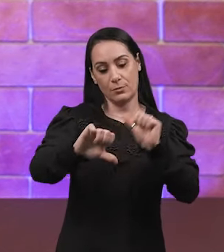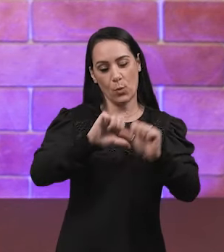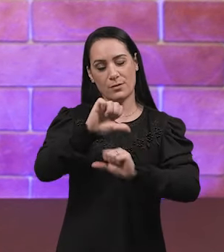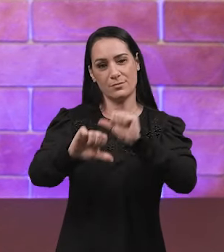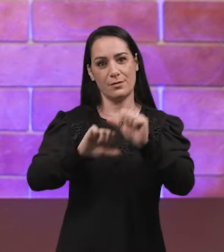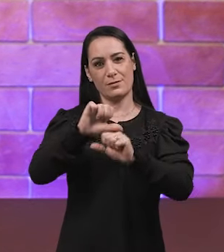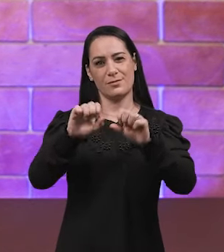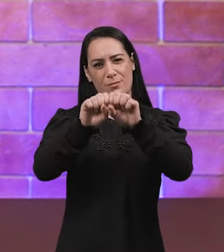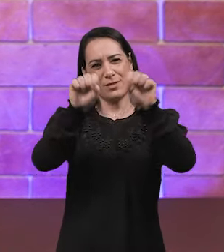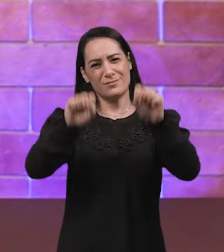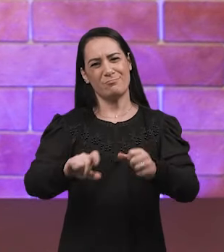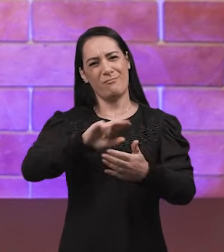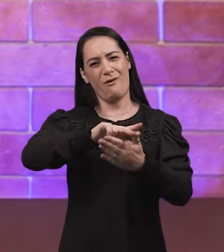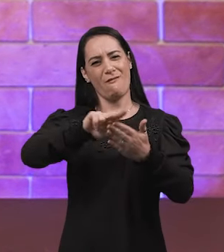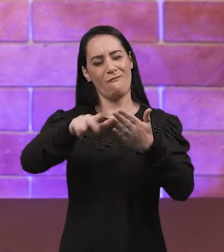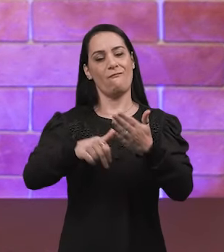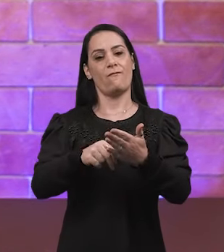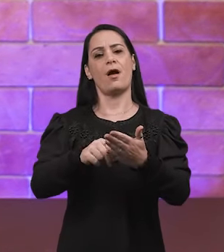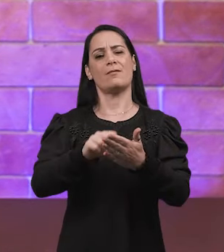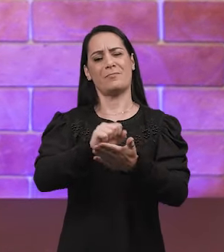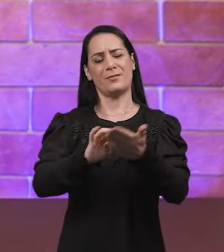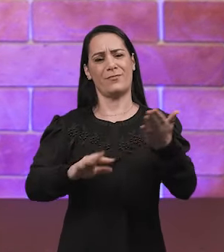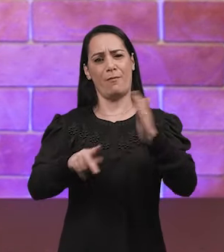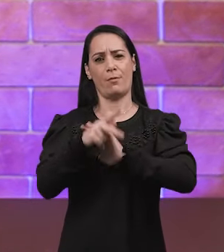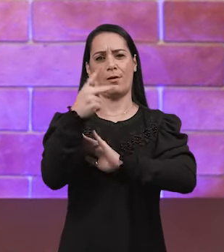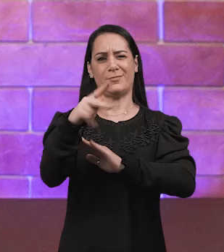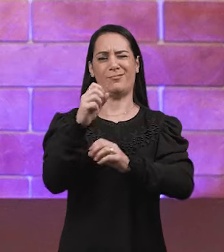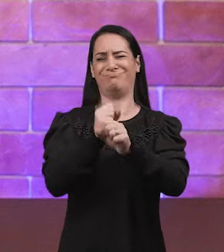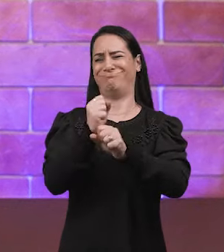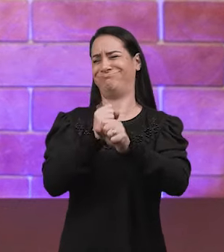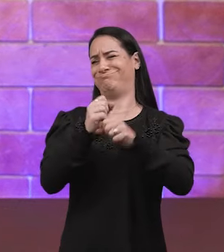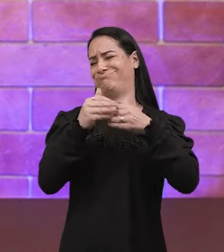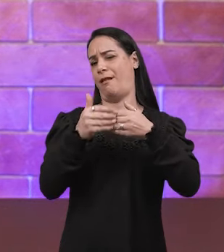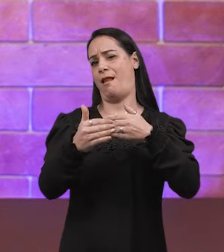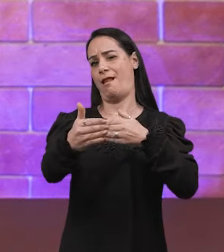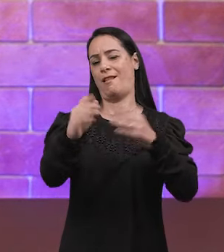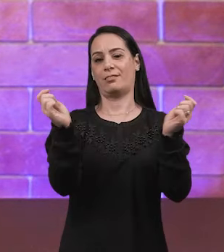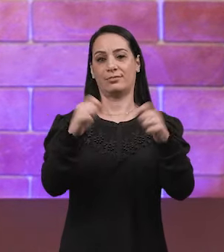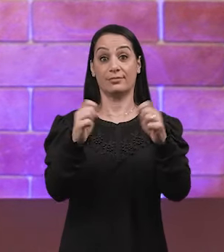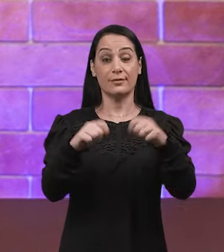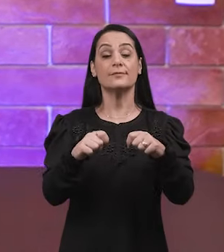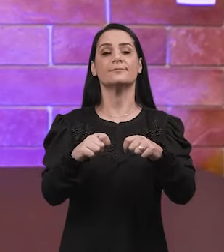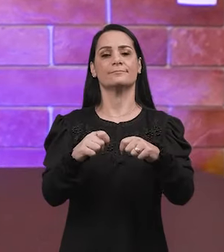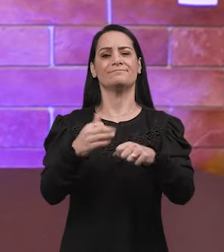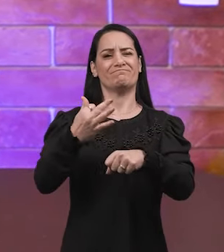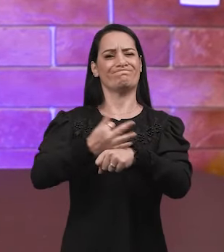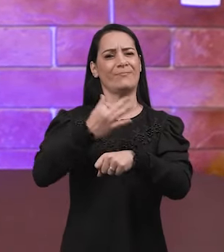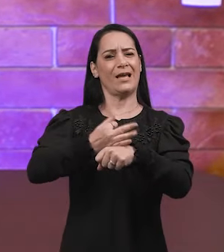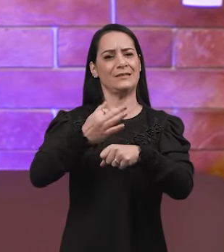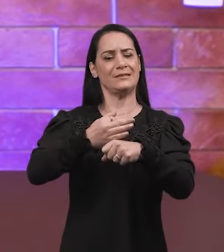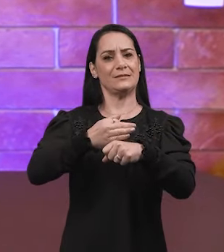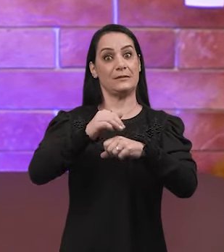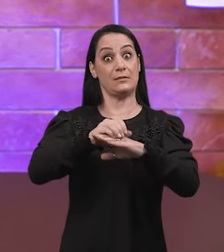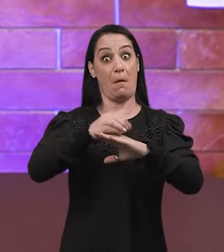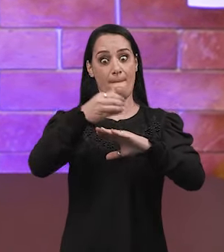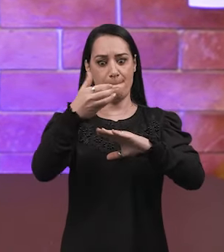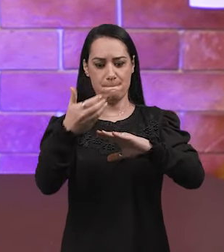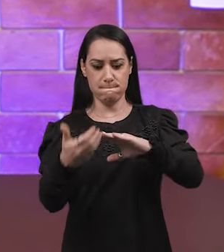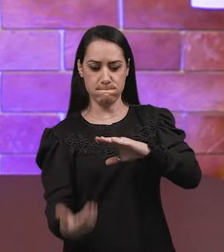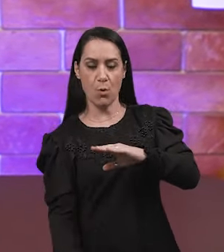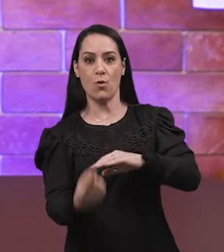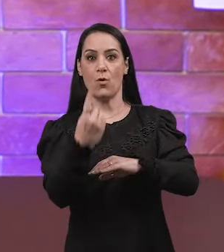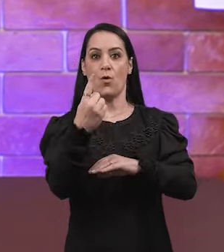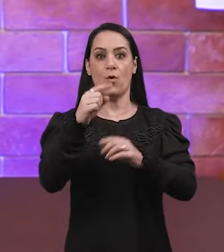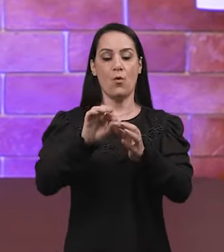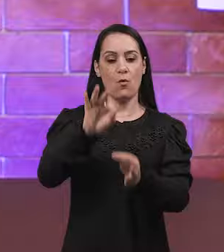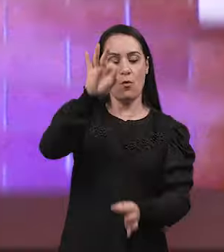e diversas atualizações do sistema que vão mantê-lo em atividade por vários anos. Ele possui resistência à queda de